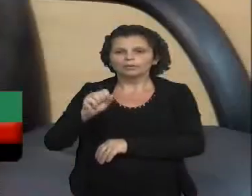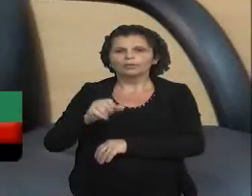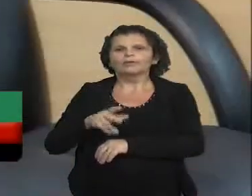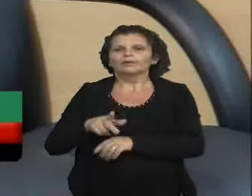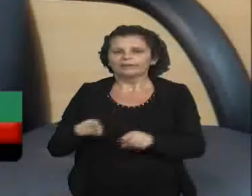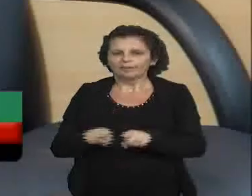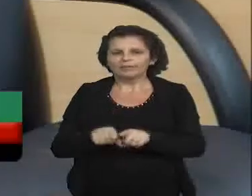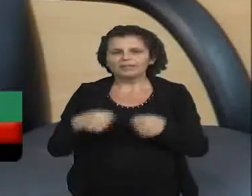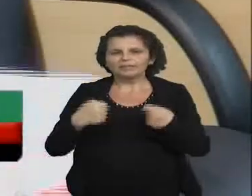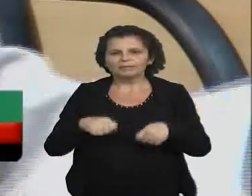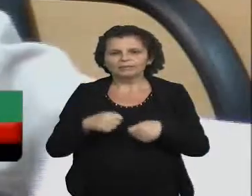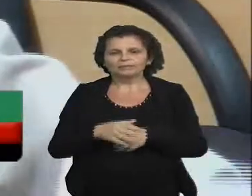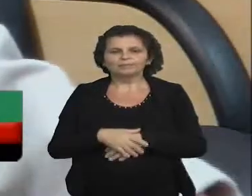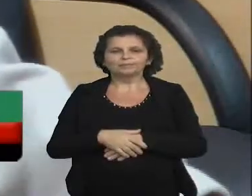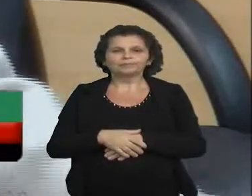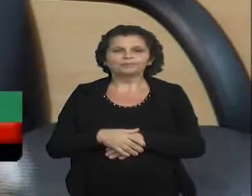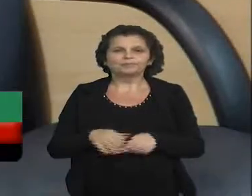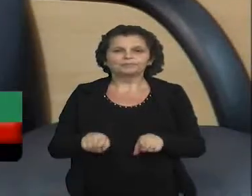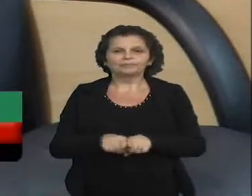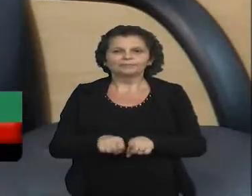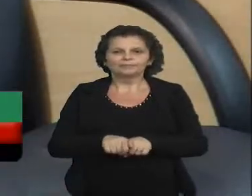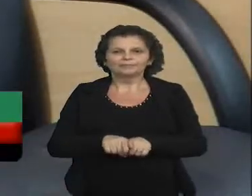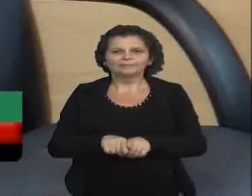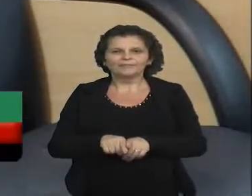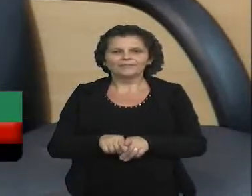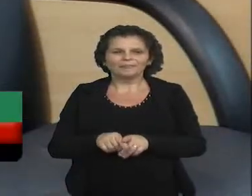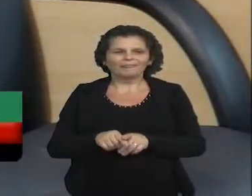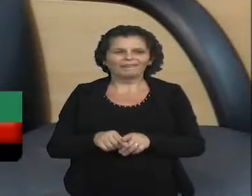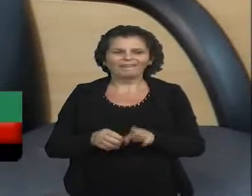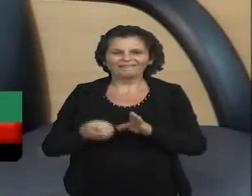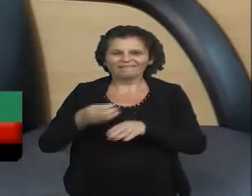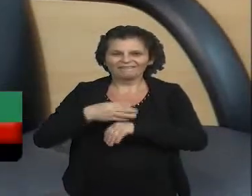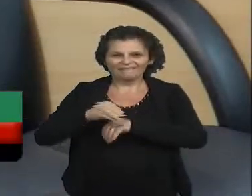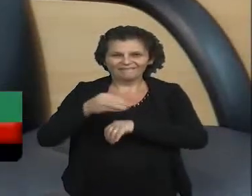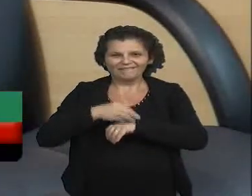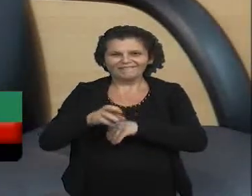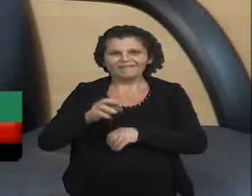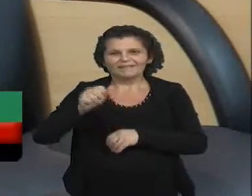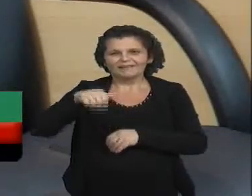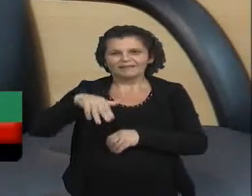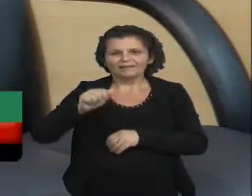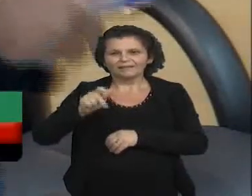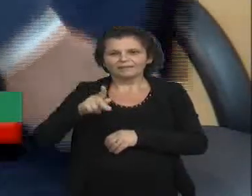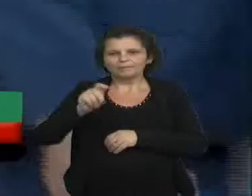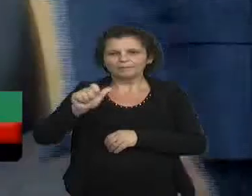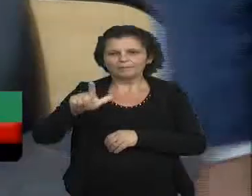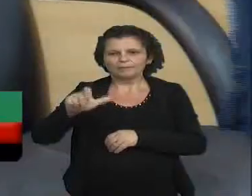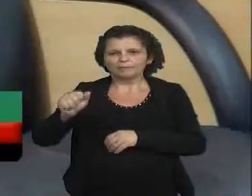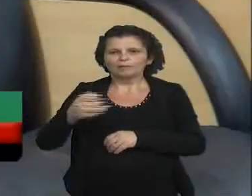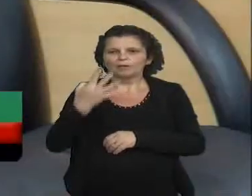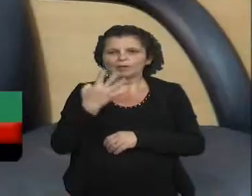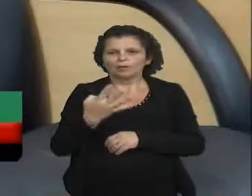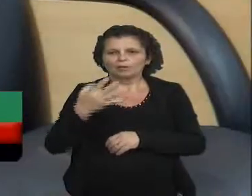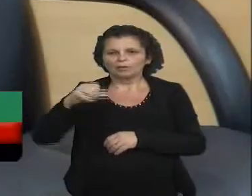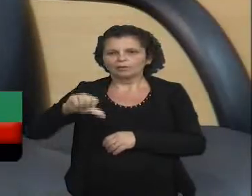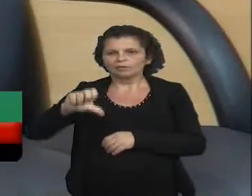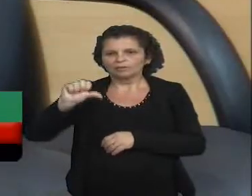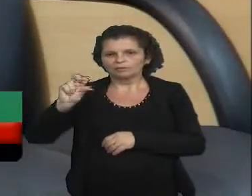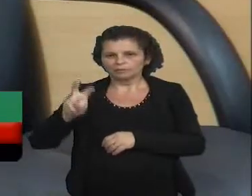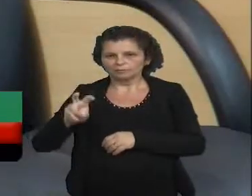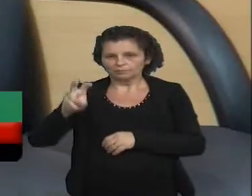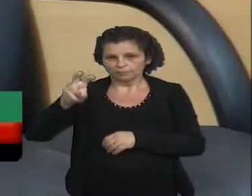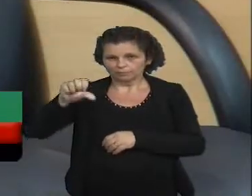Vila Pestana. Indicação da nobre vereadora Ana Paula Rossi. Indicação de número 4959